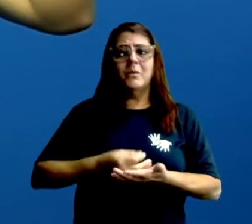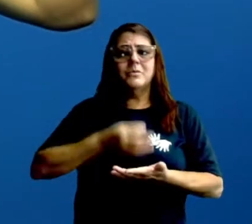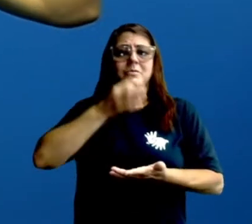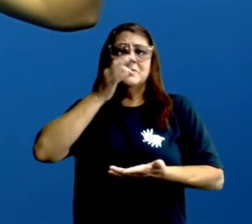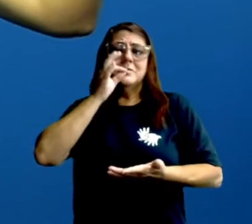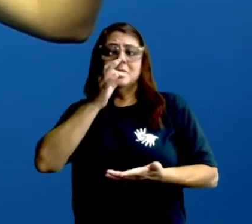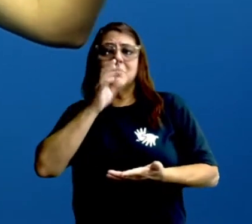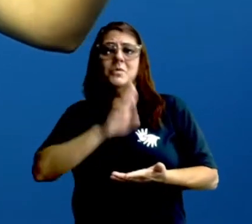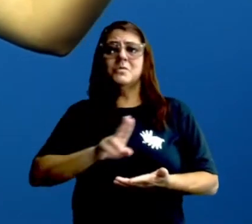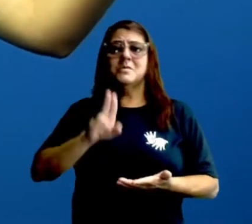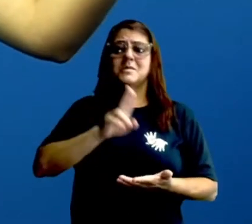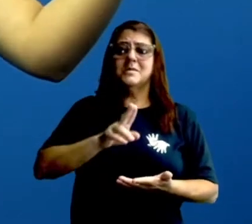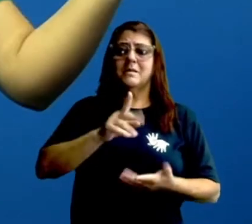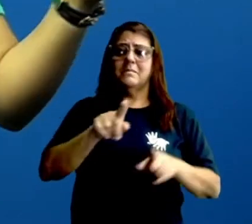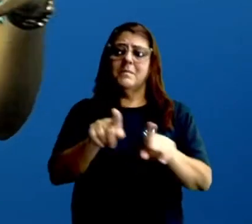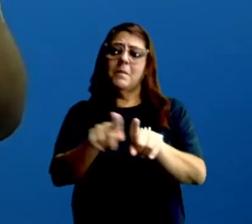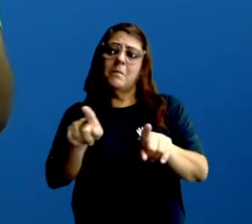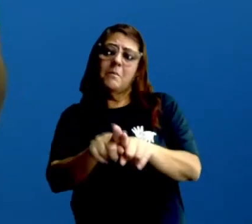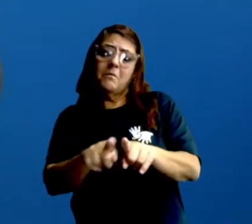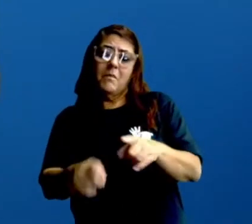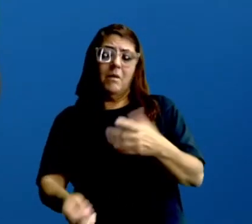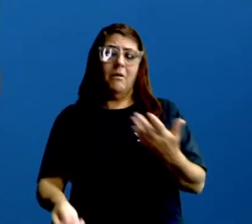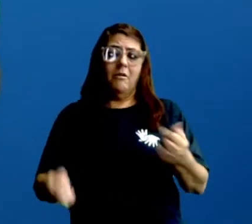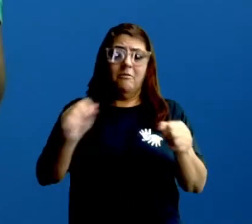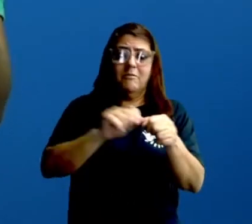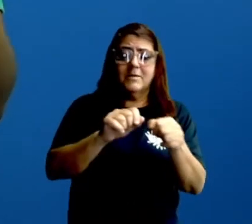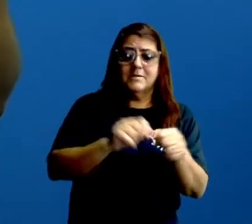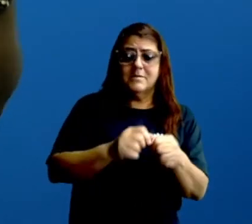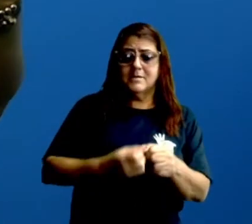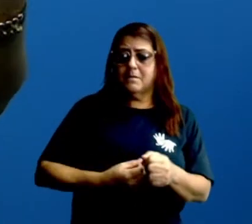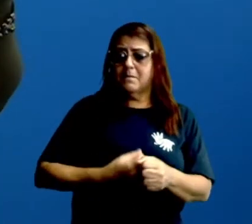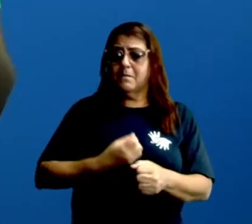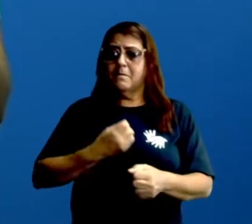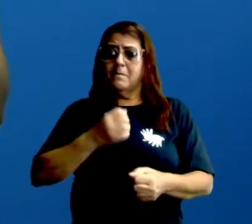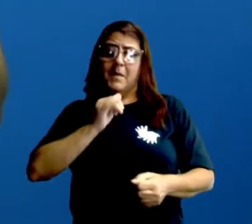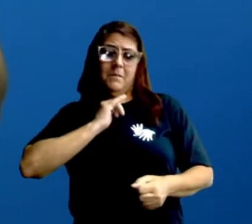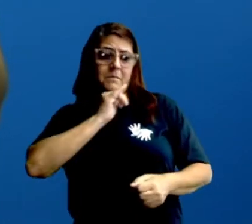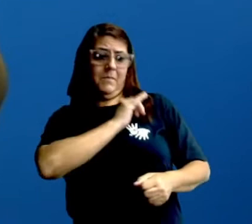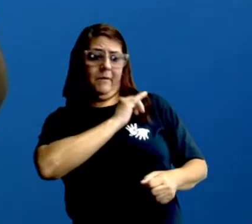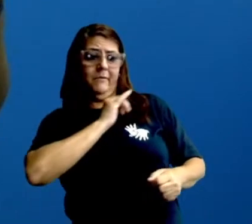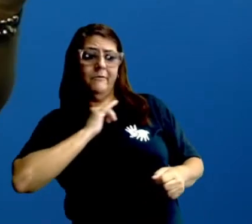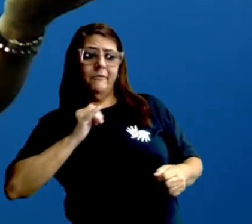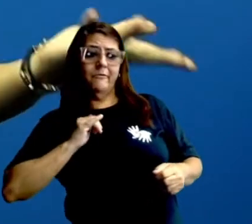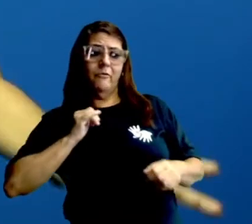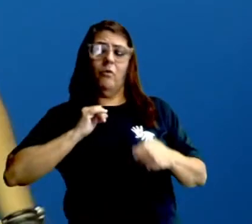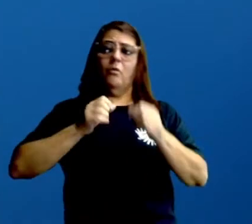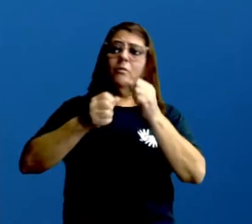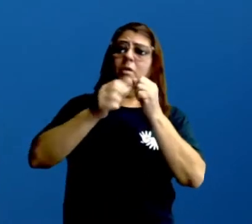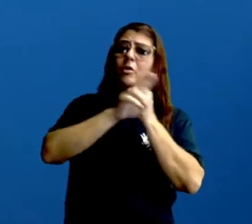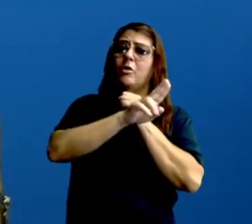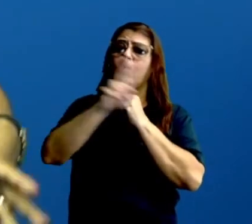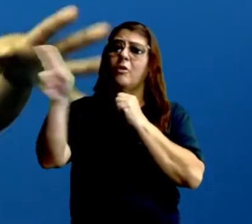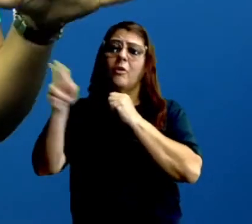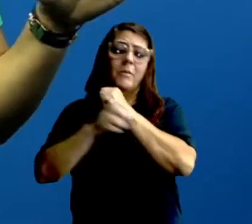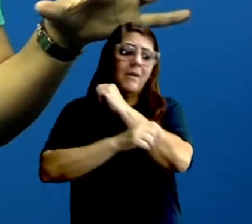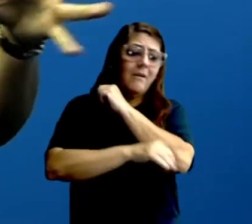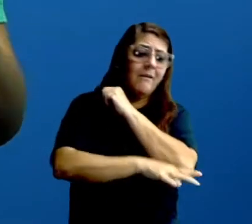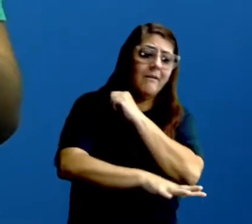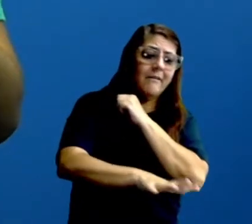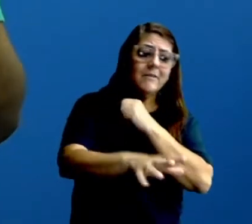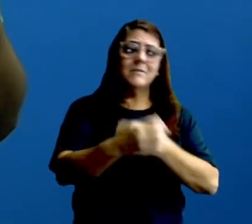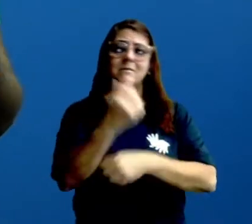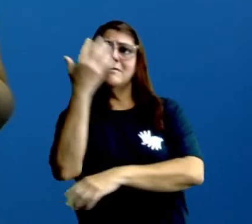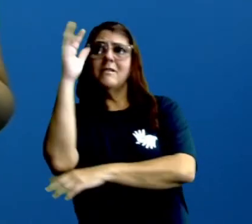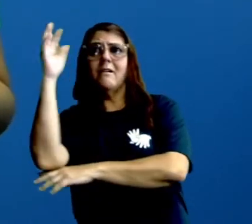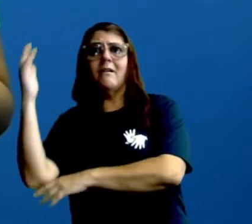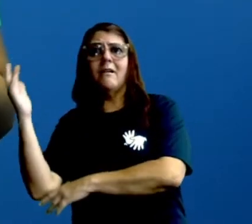isso né para produzir perfumes por exemplo perfumes que tem nome de árvores perfumes em nome de raízes né essas